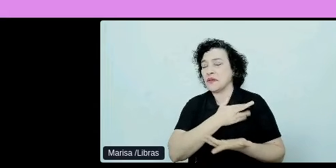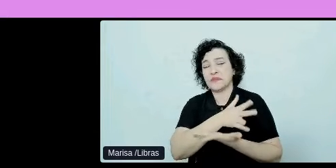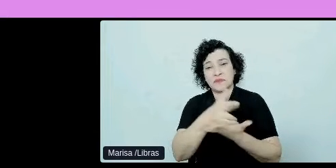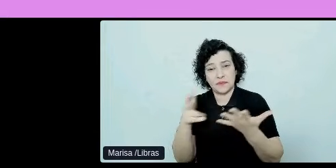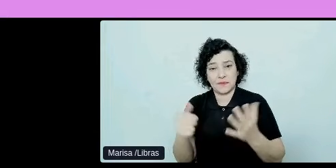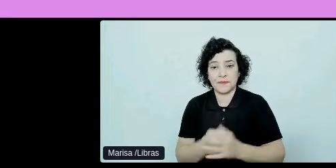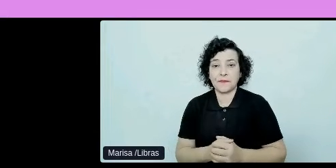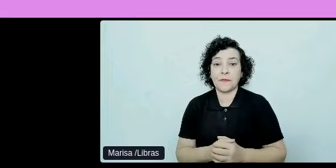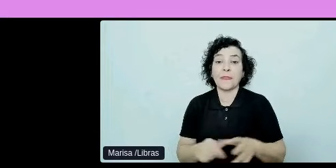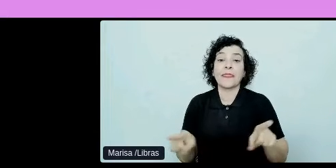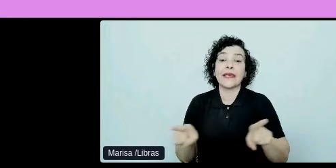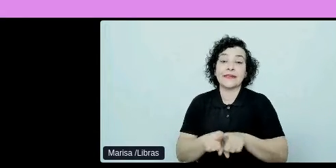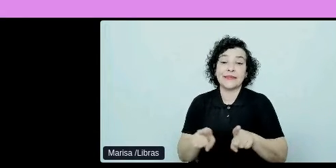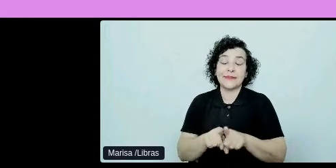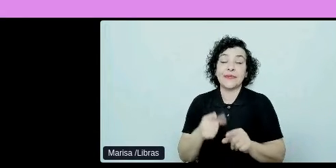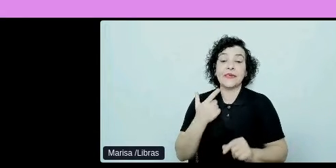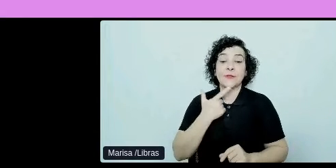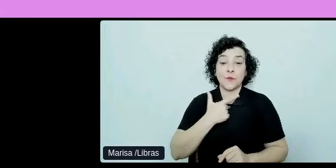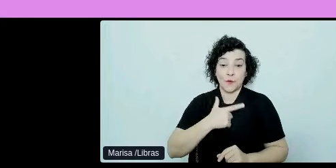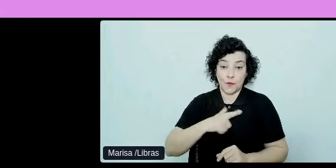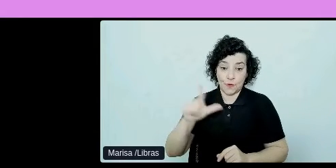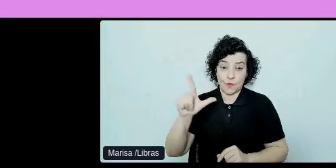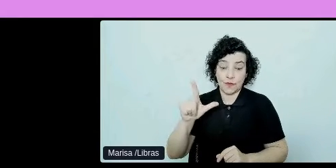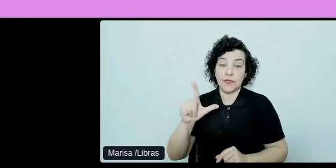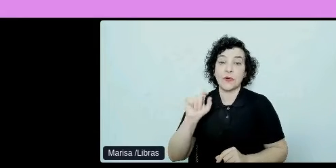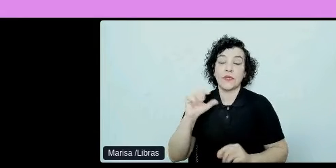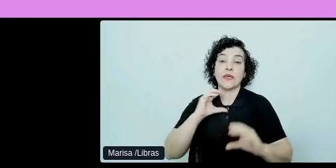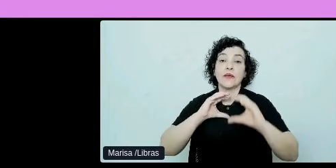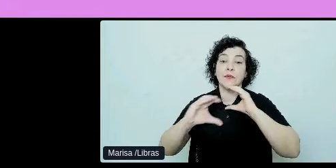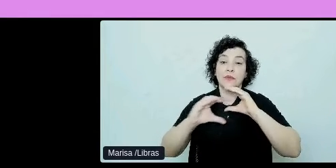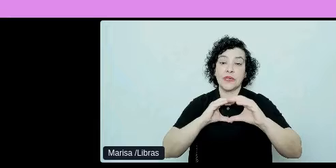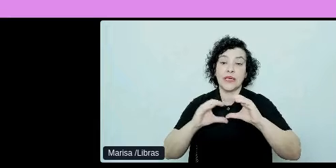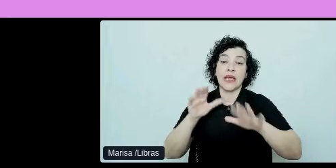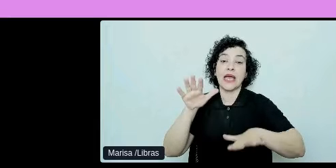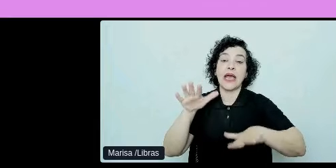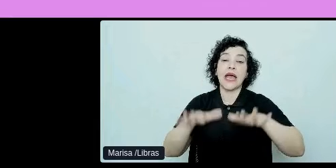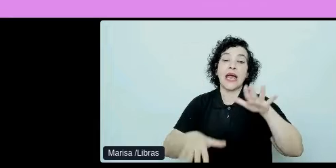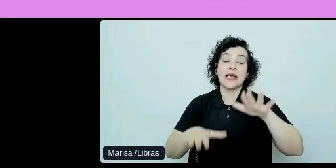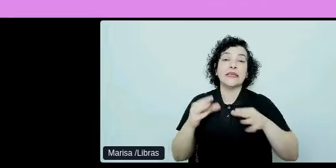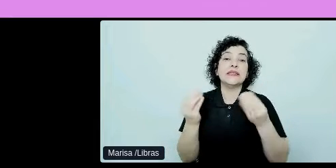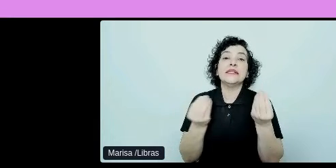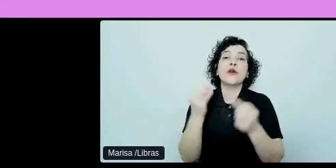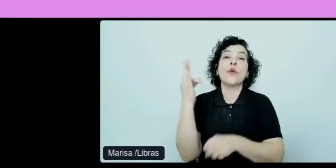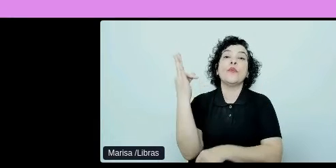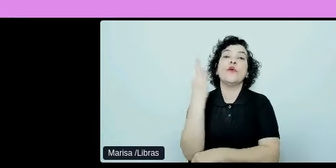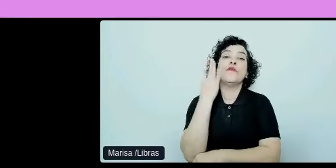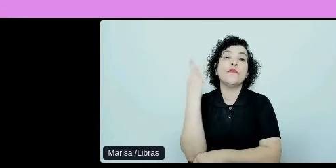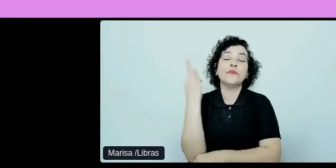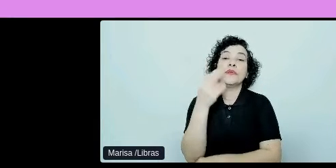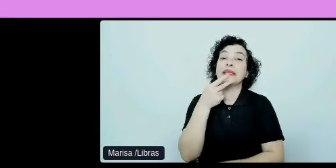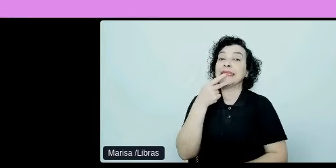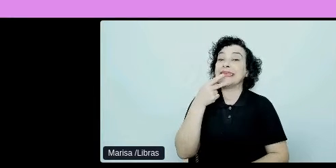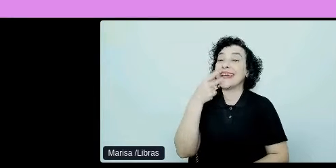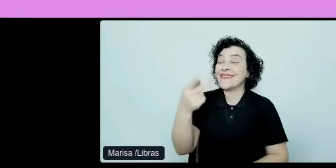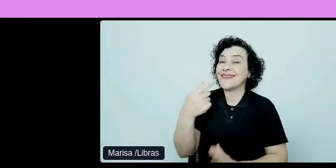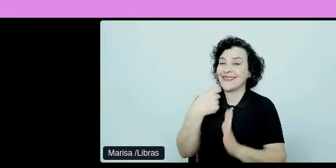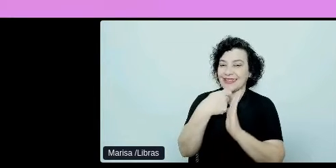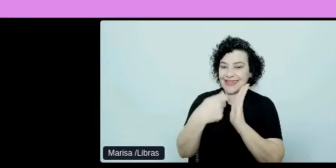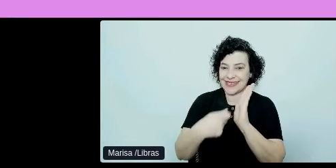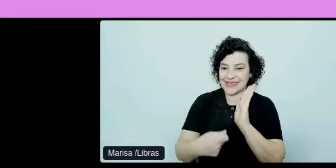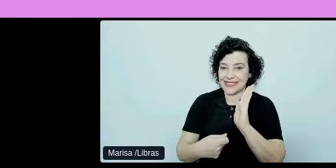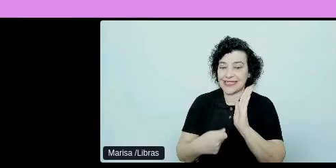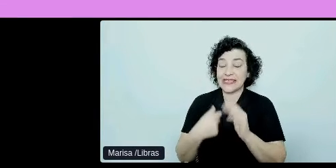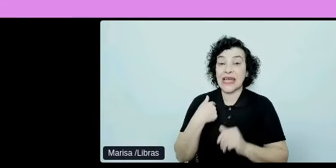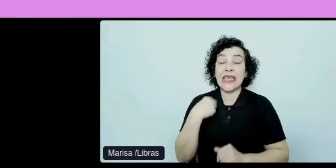Uma outra coisa que também pega na parte da comunicação, às vezes é o nível de formalidade na fala, na escrita. Eu